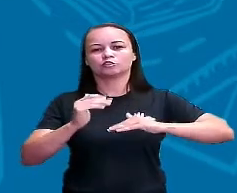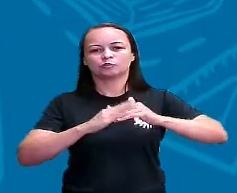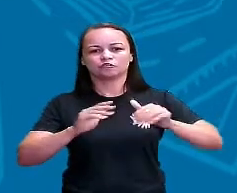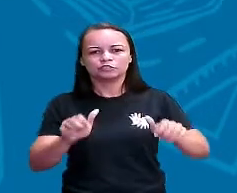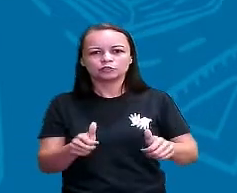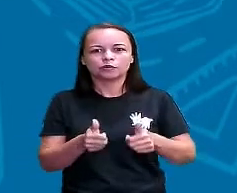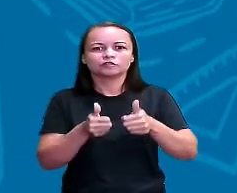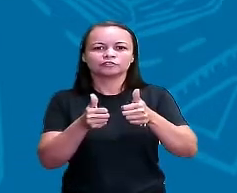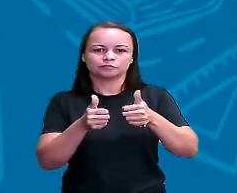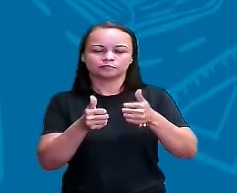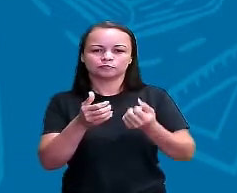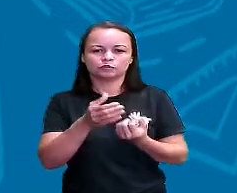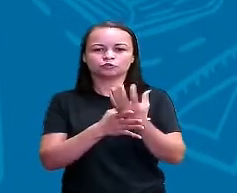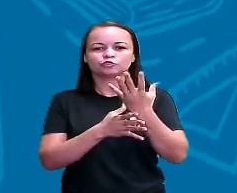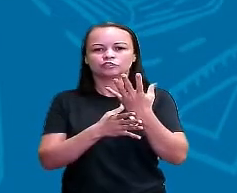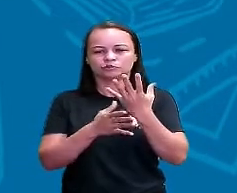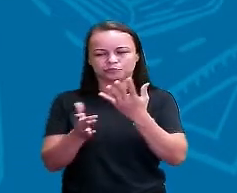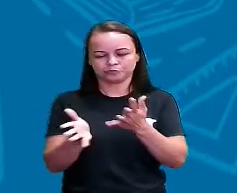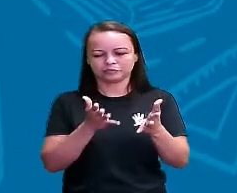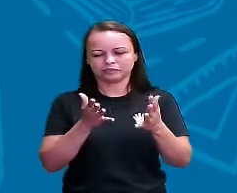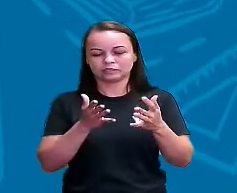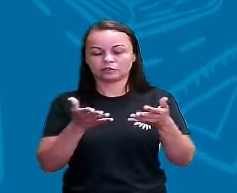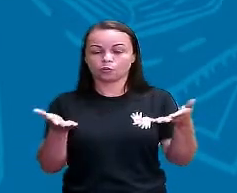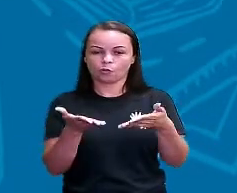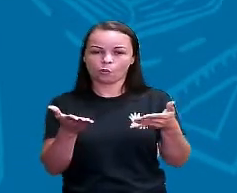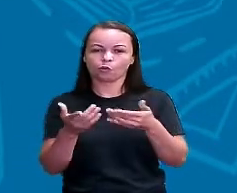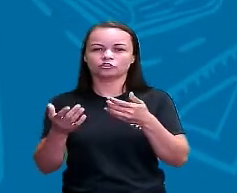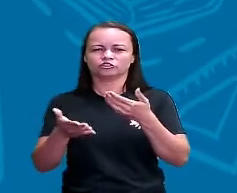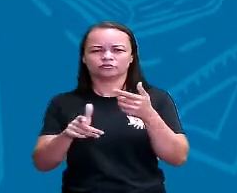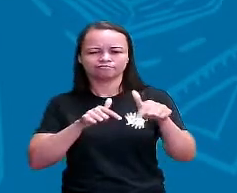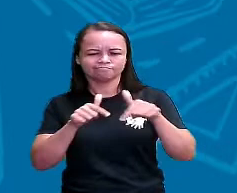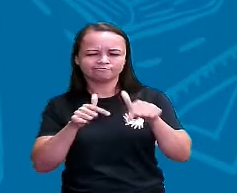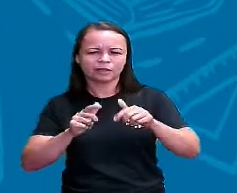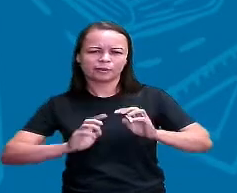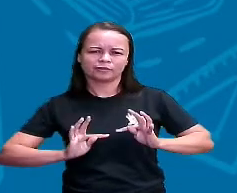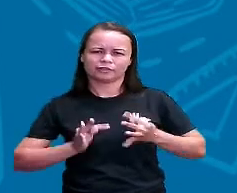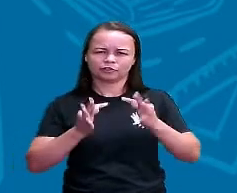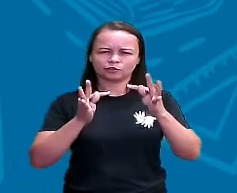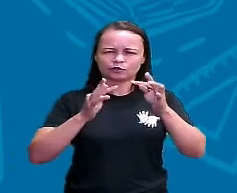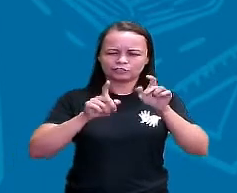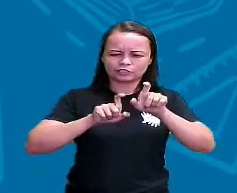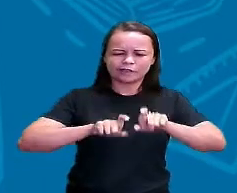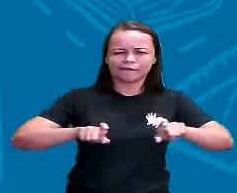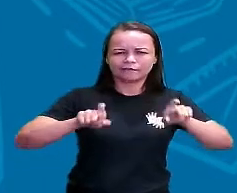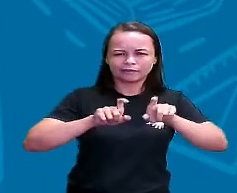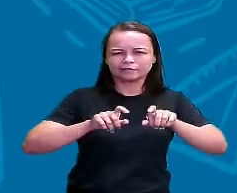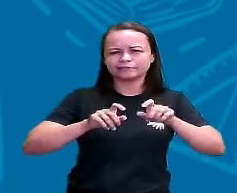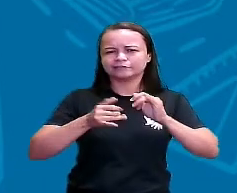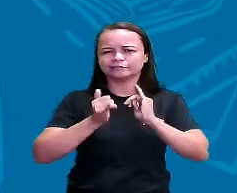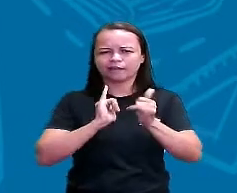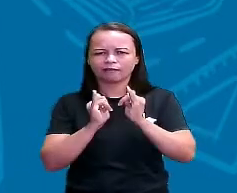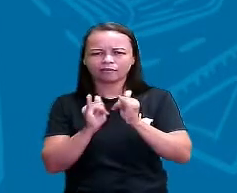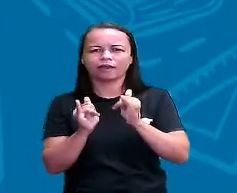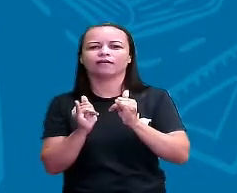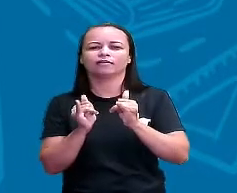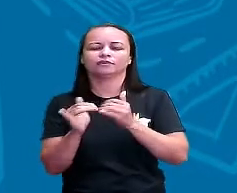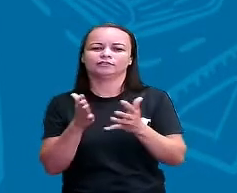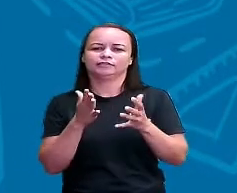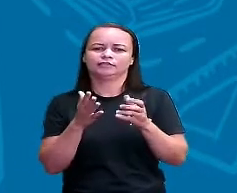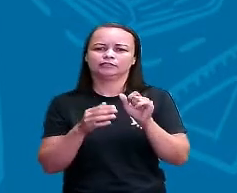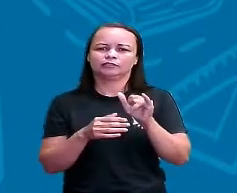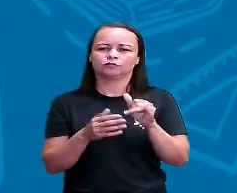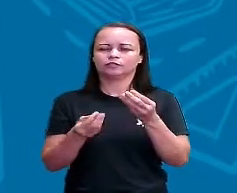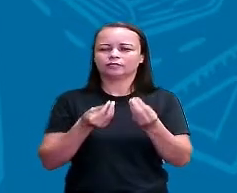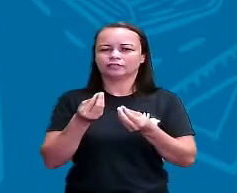certo? Então, ó, a gente hoje em dia trabalha muito com tecnologia, com internet, né? O que seria de nós se não fosse a